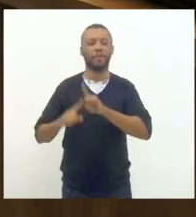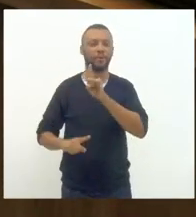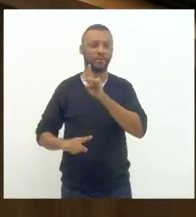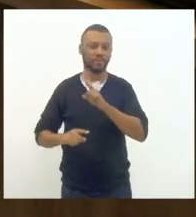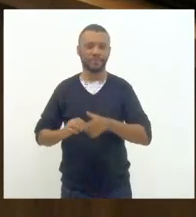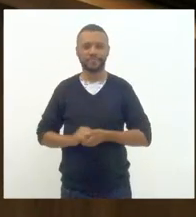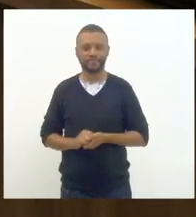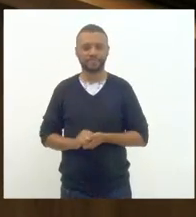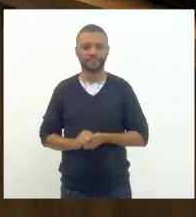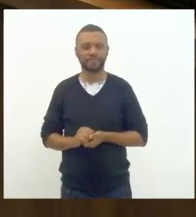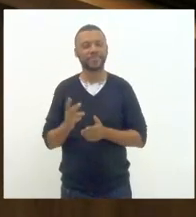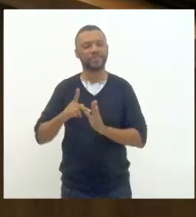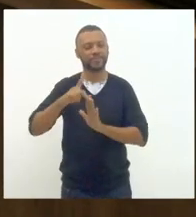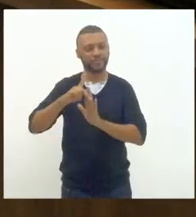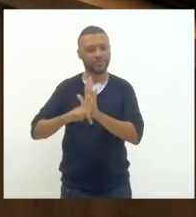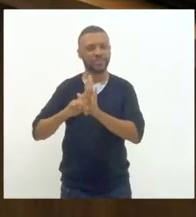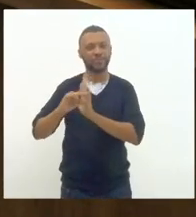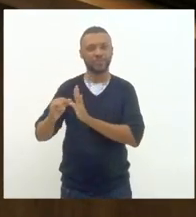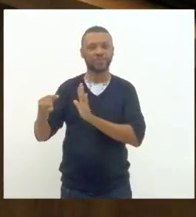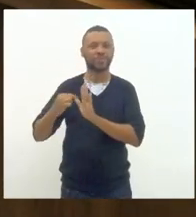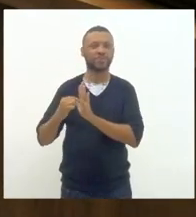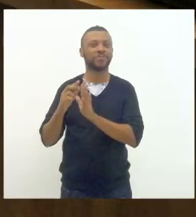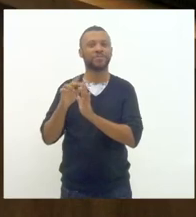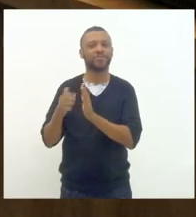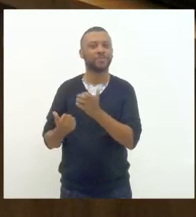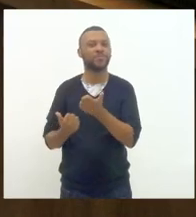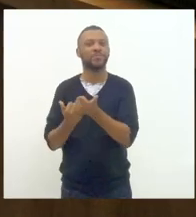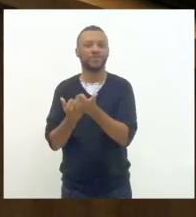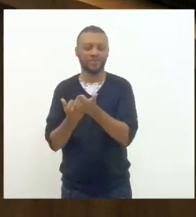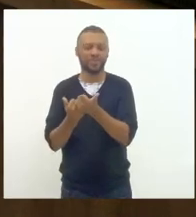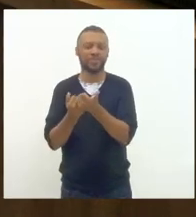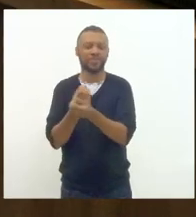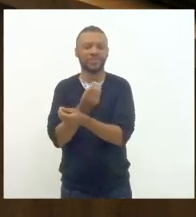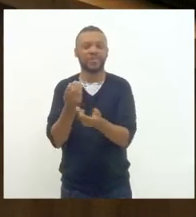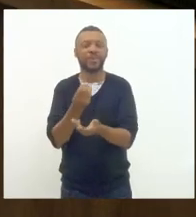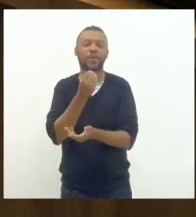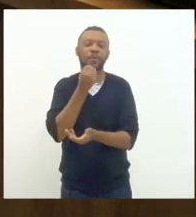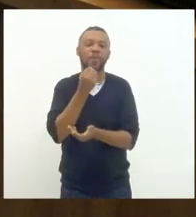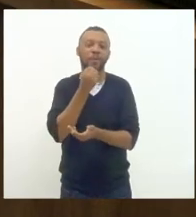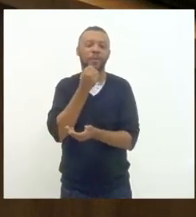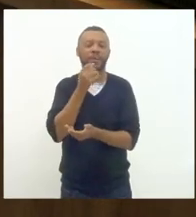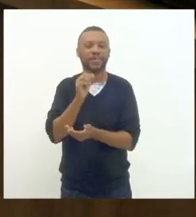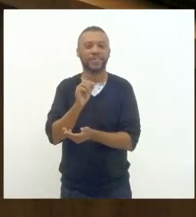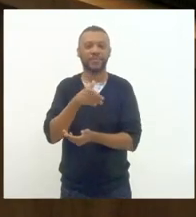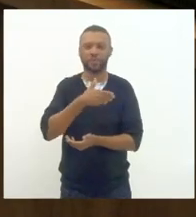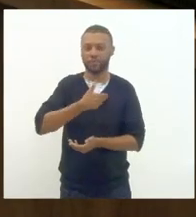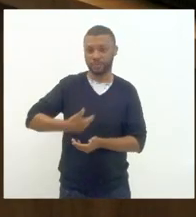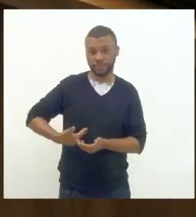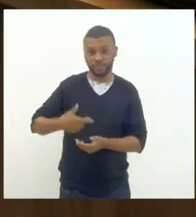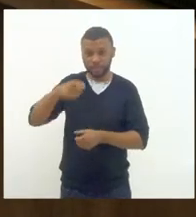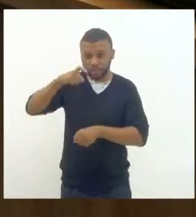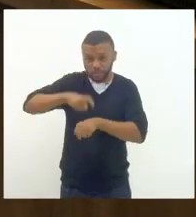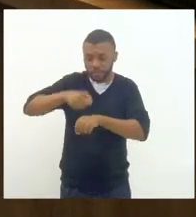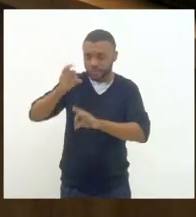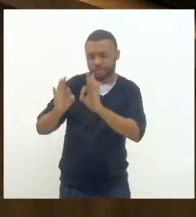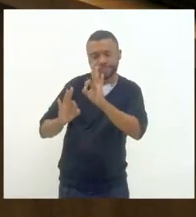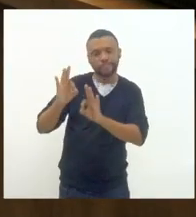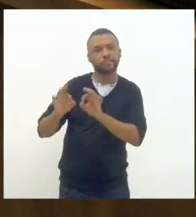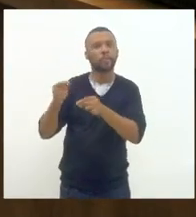Esse projeto vai aí favorecer e dar oportunidade para que o Poder Executivo, nas execuções das políticas públicas de